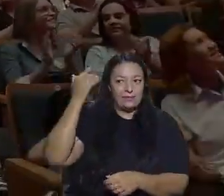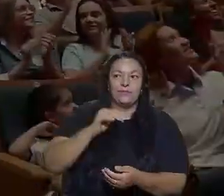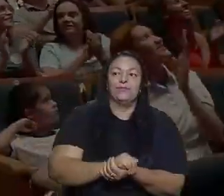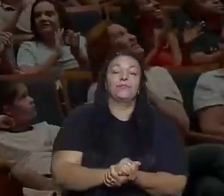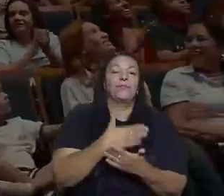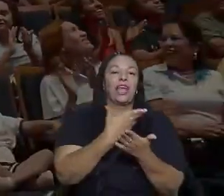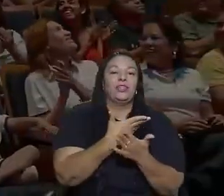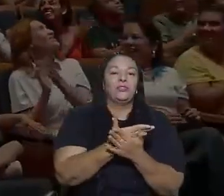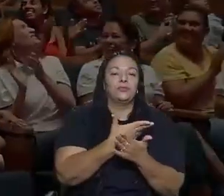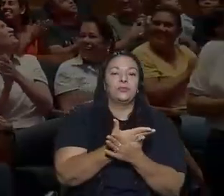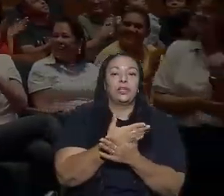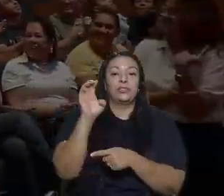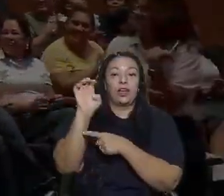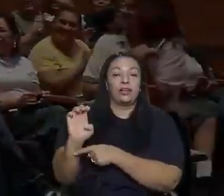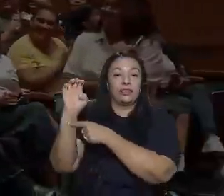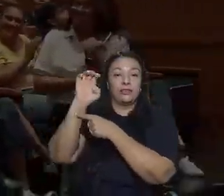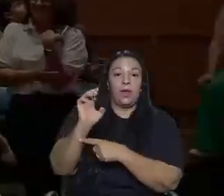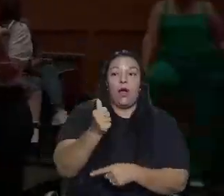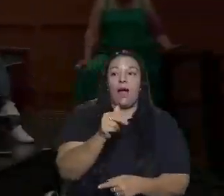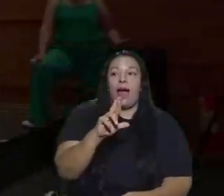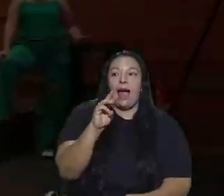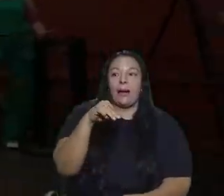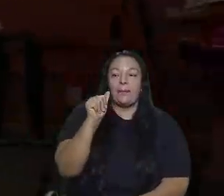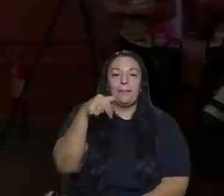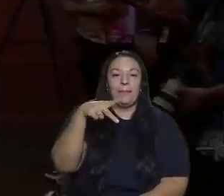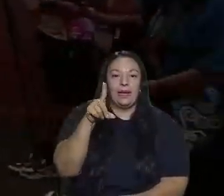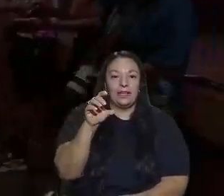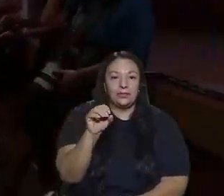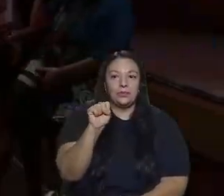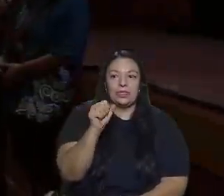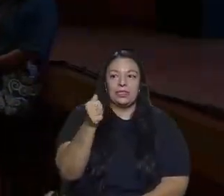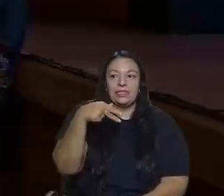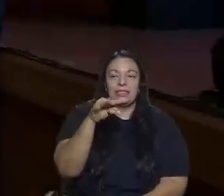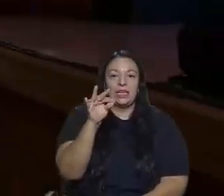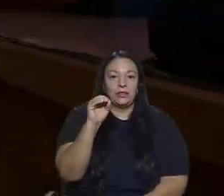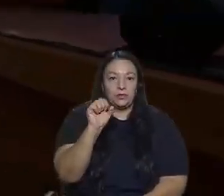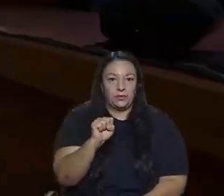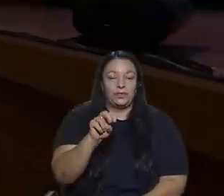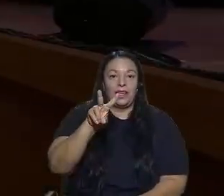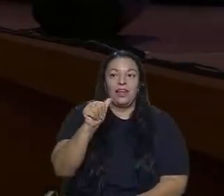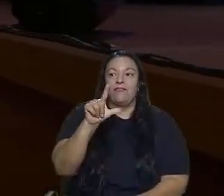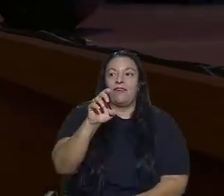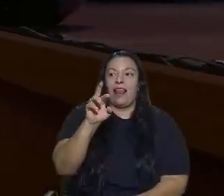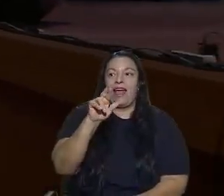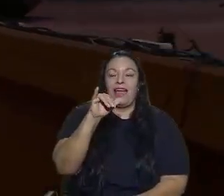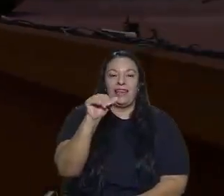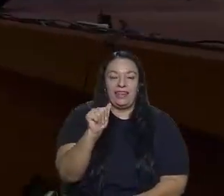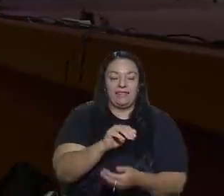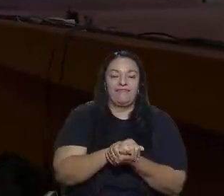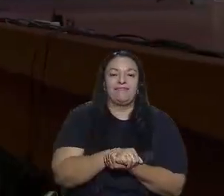Ele estuda na Escola Estadual Armando Santos e a sua professora é a Valéria Patrícia Martim dos